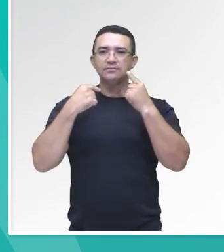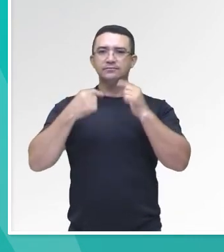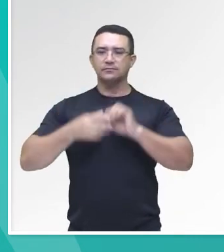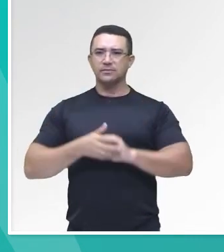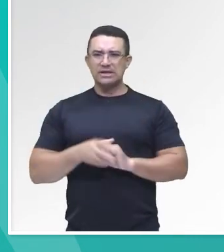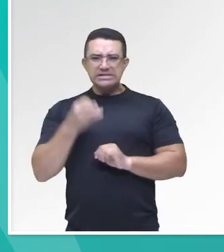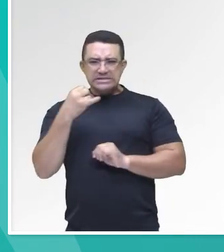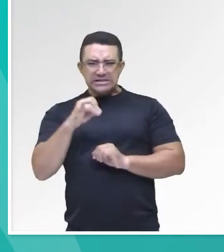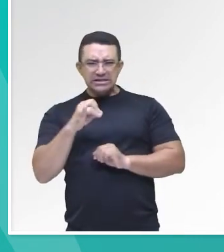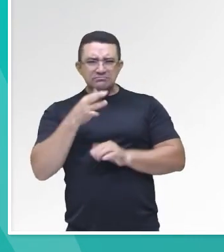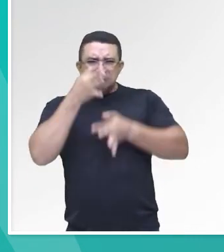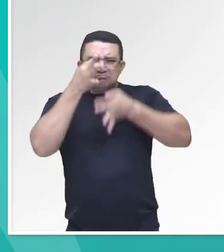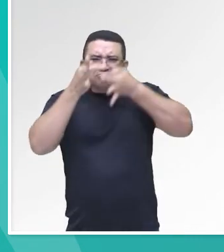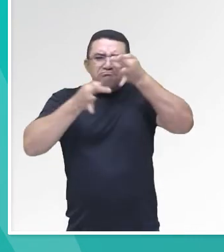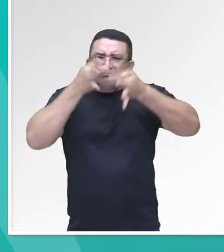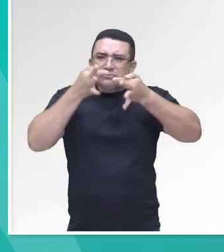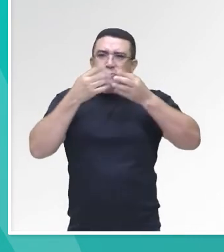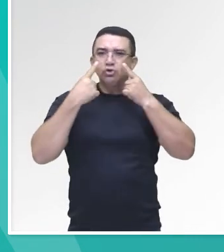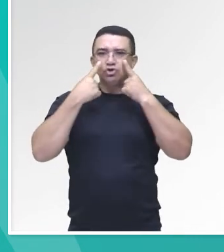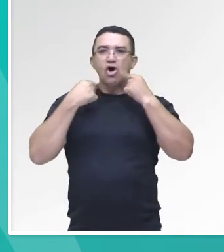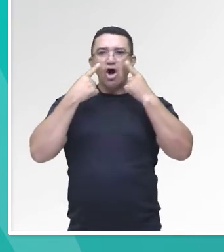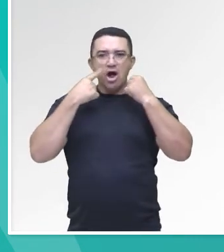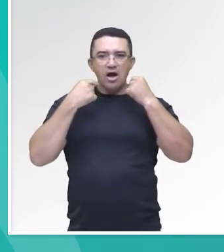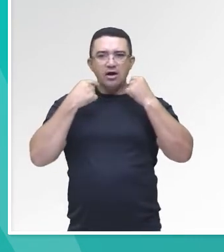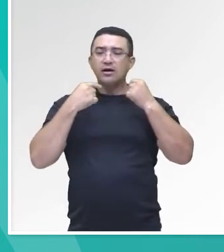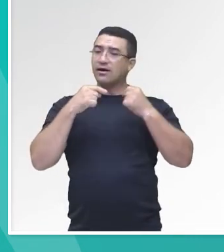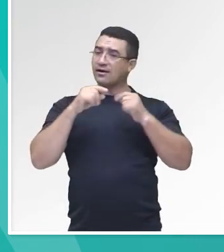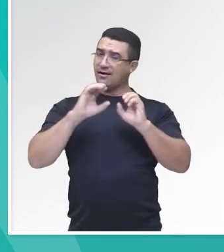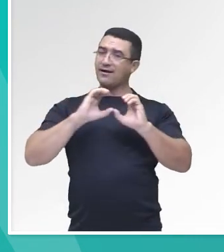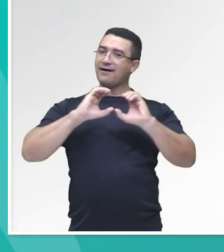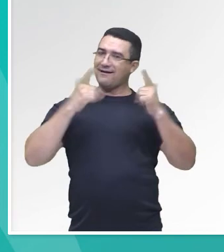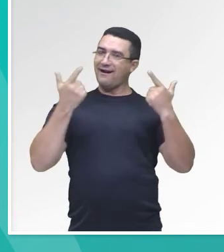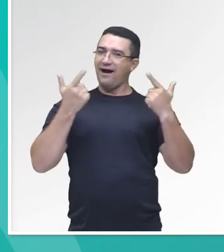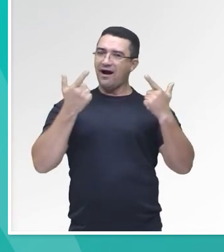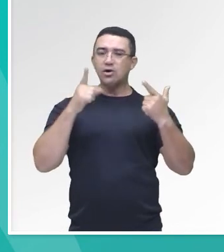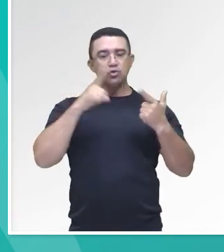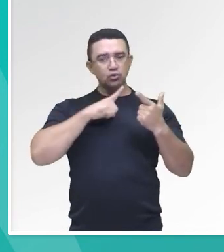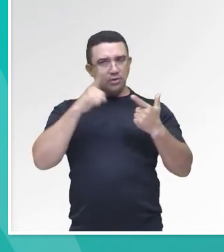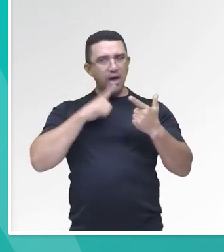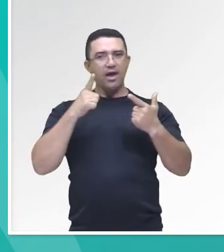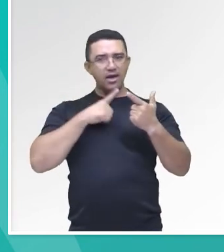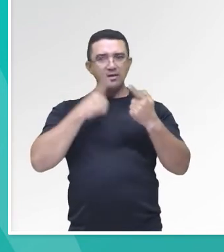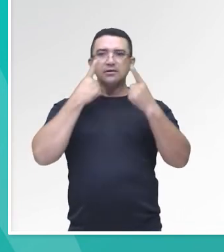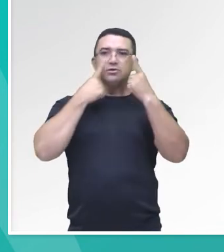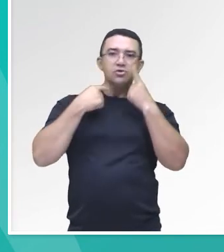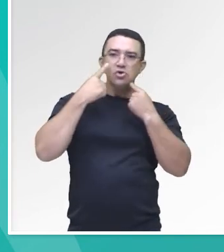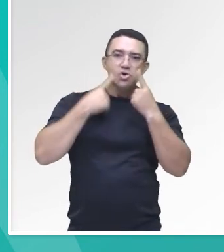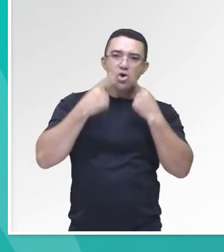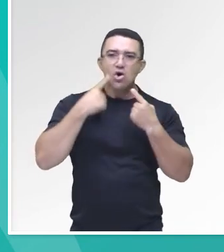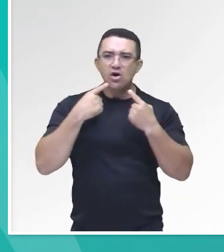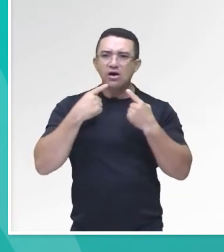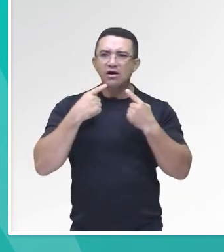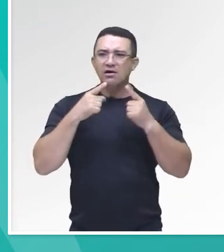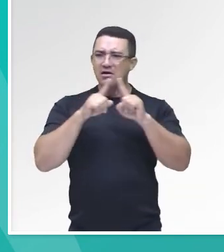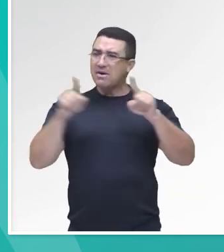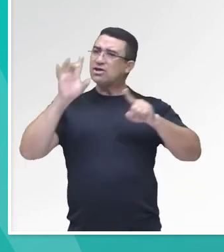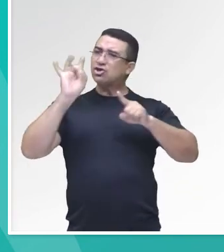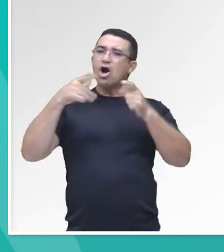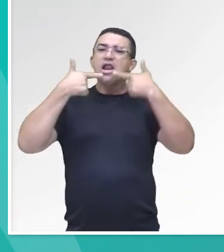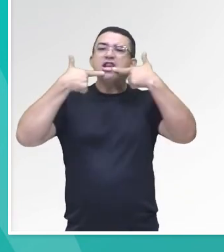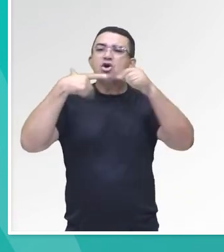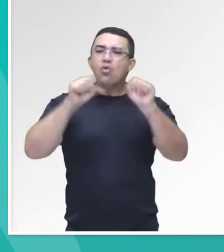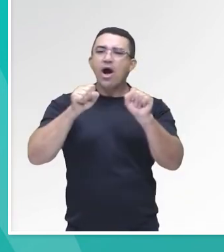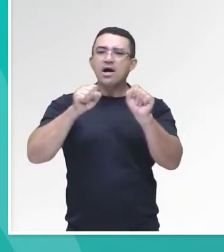rosas choram, é claro que vai ter lágrimas, né? Só que isso é uma linguagem conotativa, porque quem é que está chorando, na